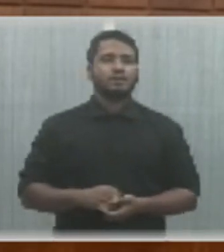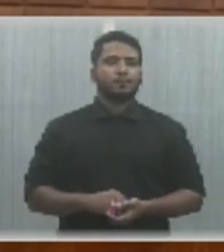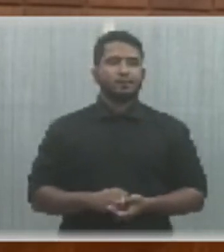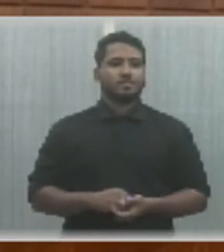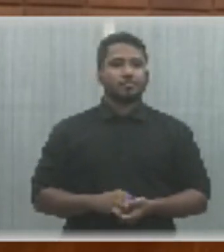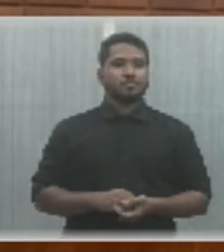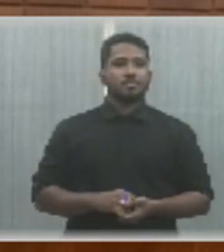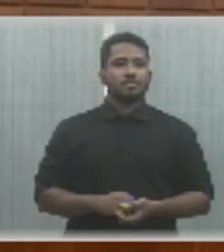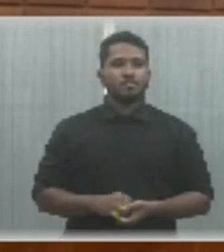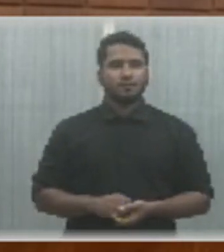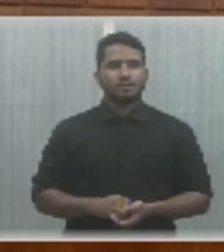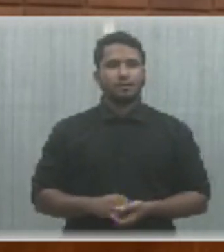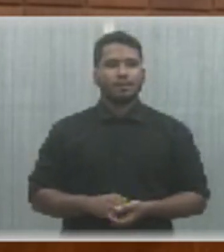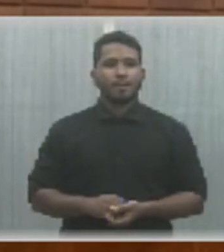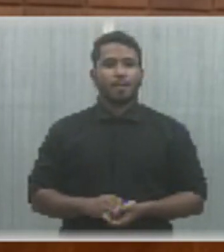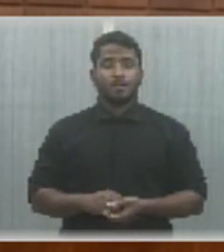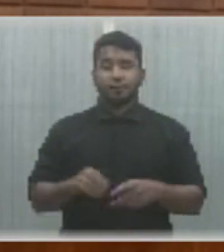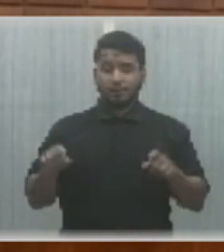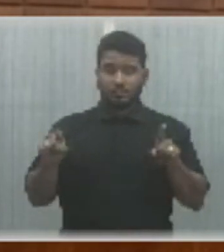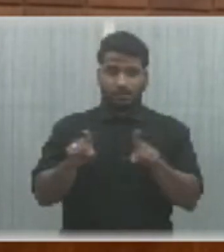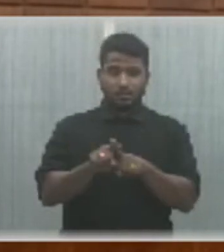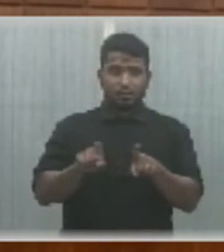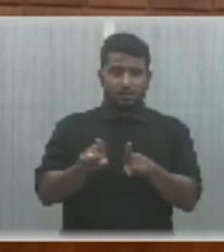congênita, bem como também